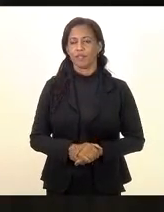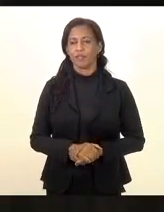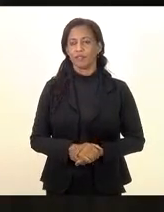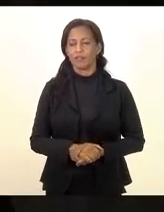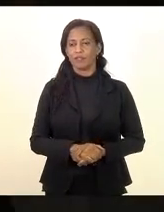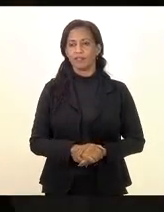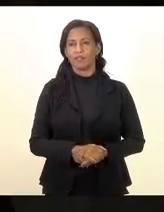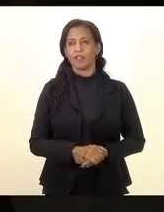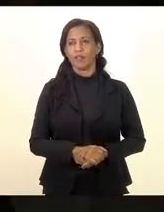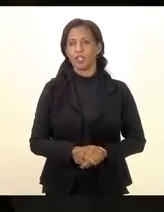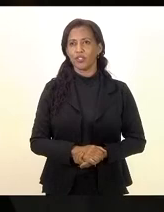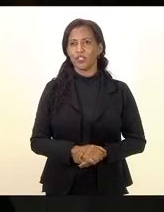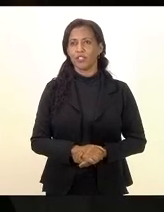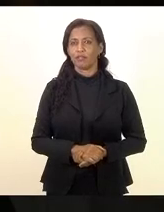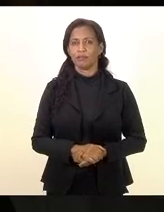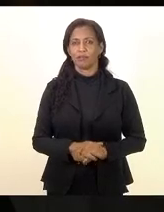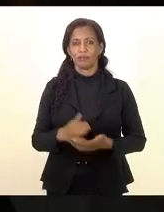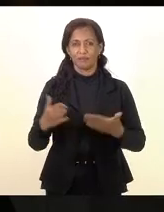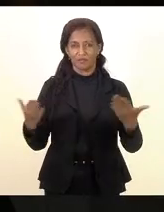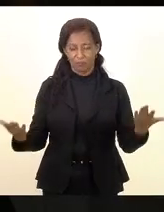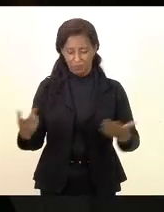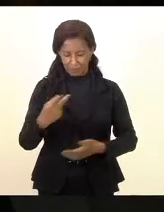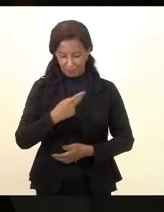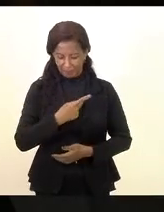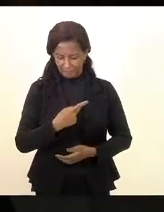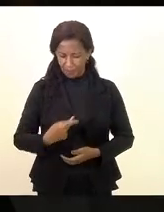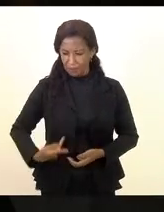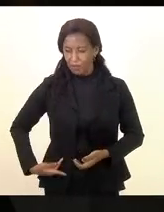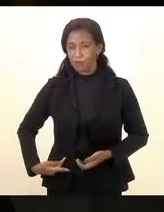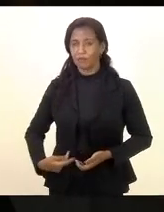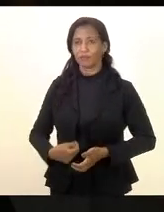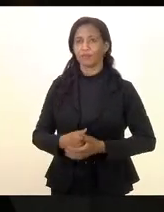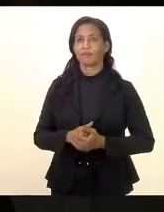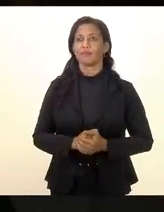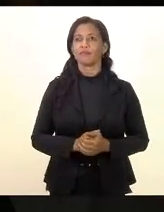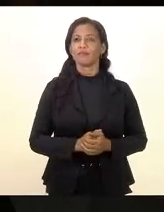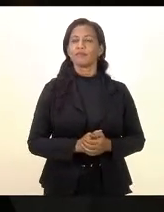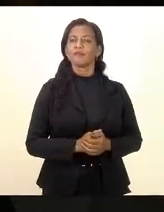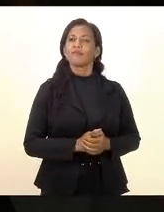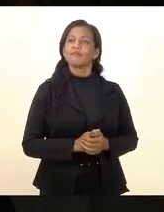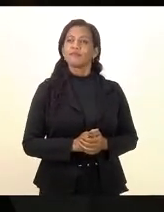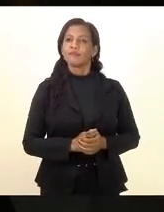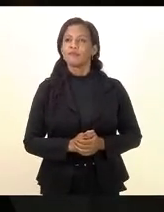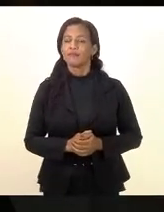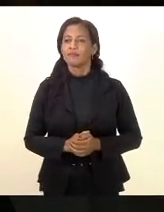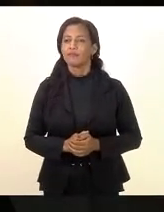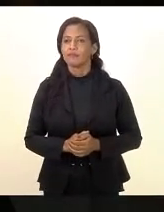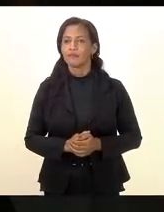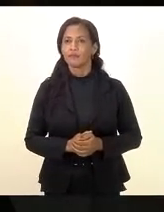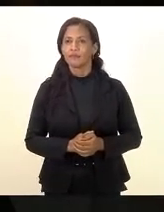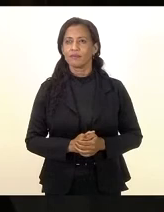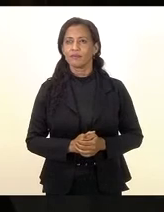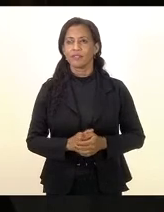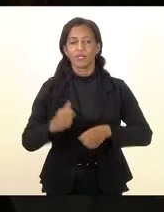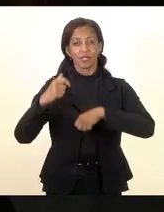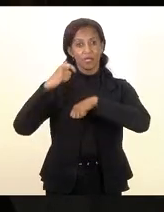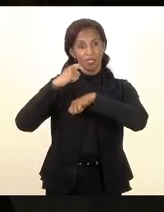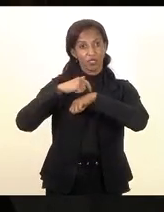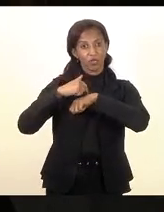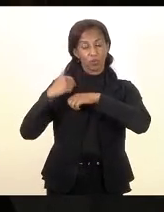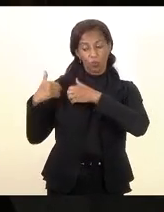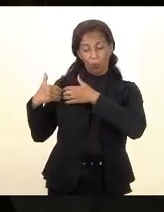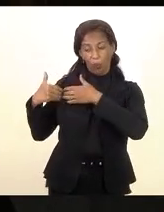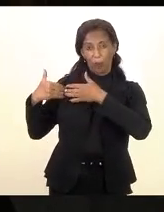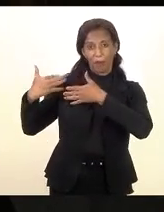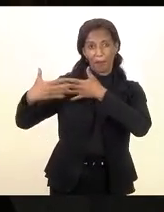senhora presidente Tia Ju presidiu hoje toda a sessão desde a hora do expediente inicial